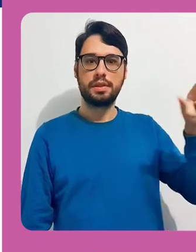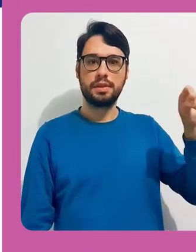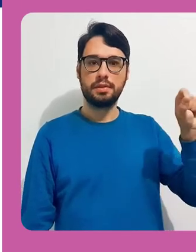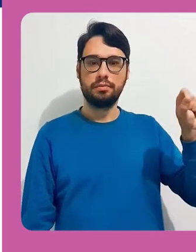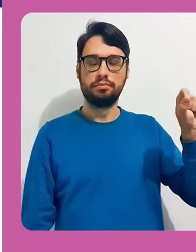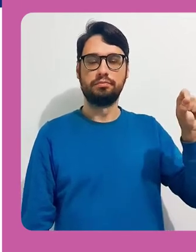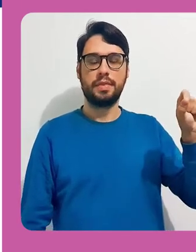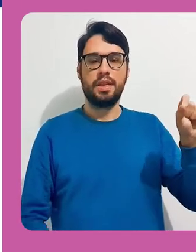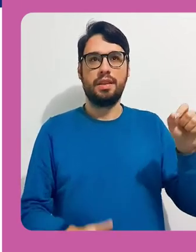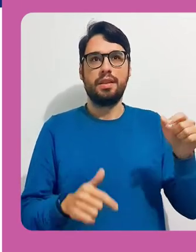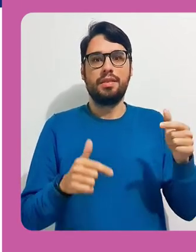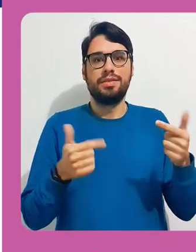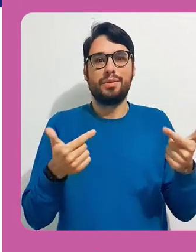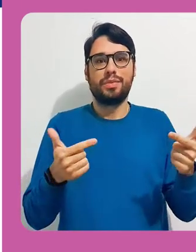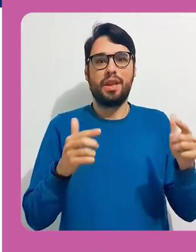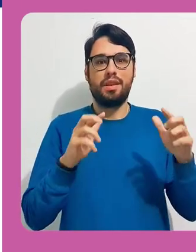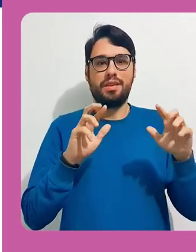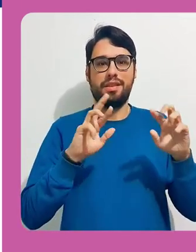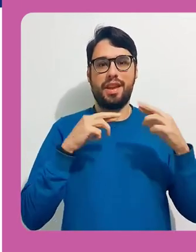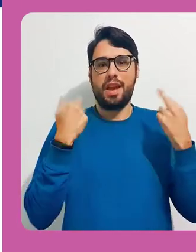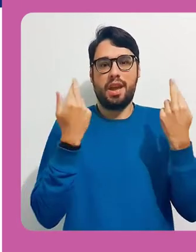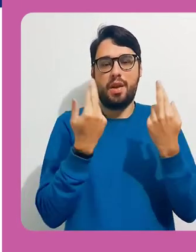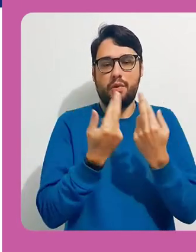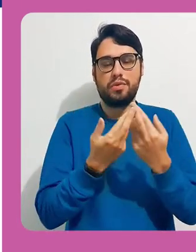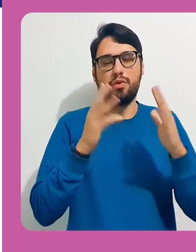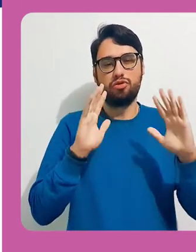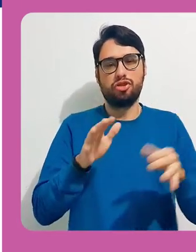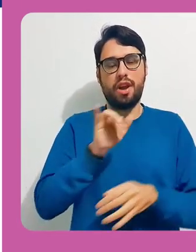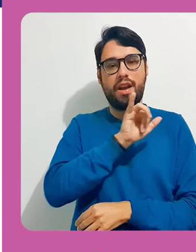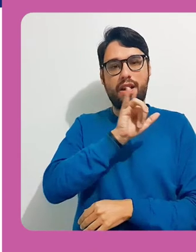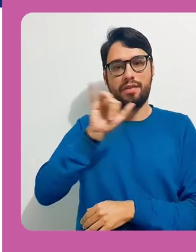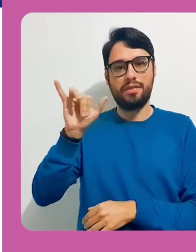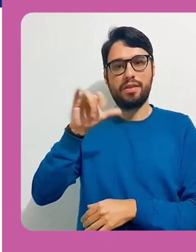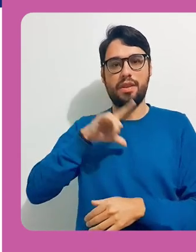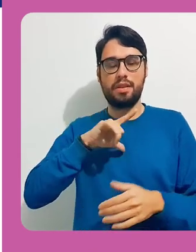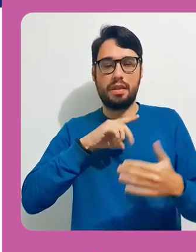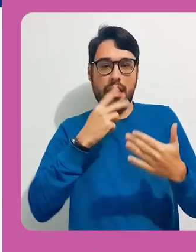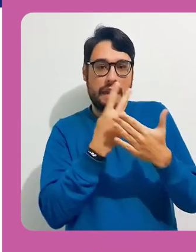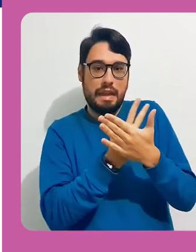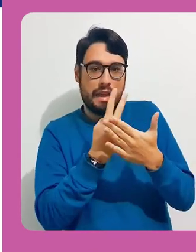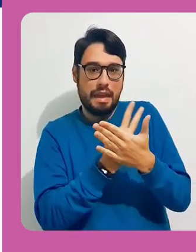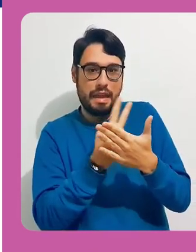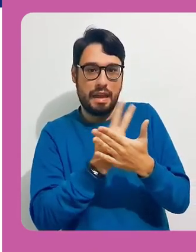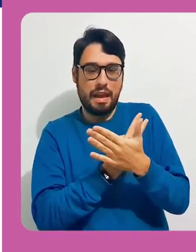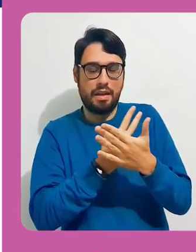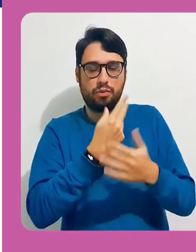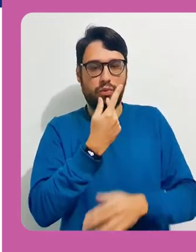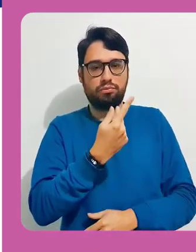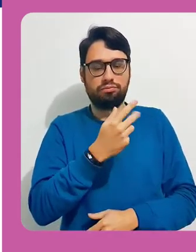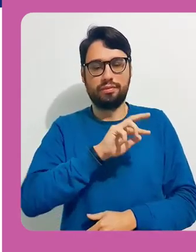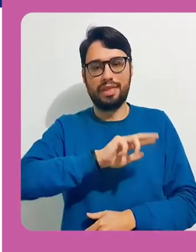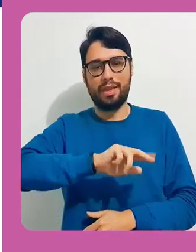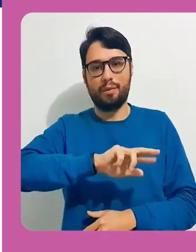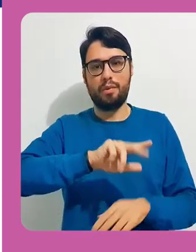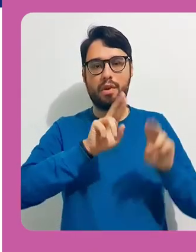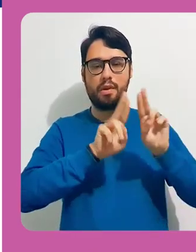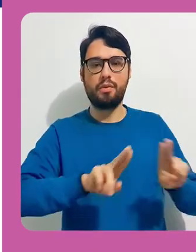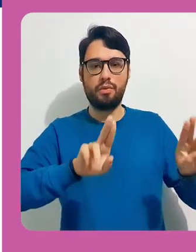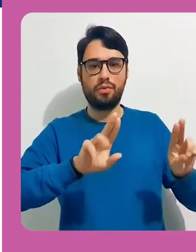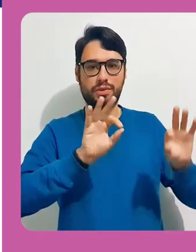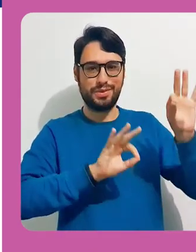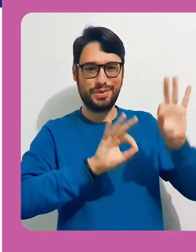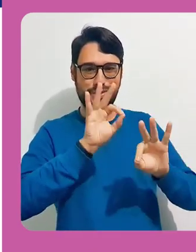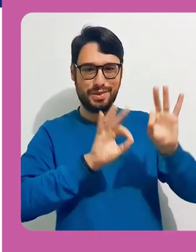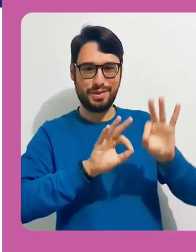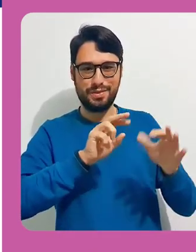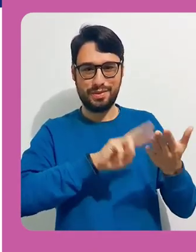uma divisão do espaço. Então essa sessão aqui está escrito errado, eu já comentei, eu gosto sempre de comentar. Não foi a